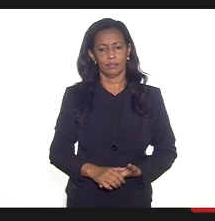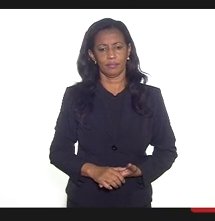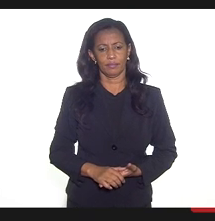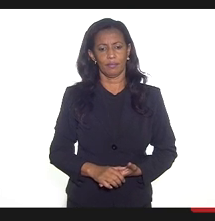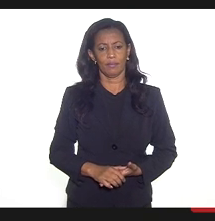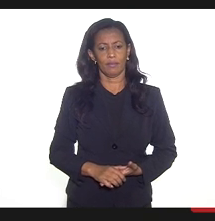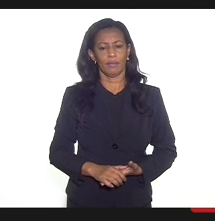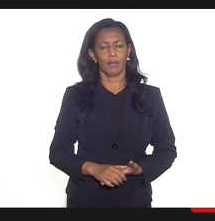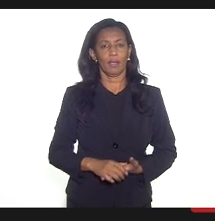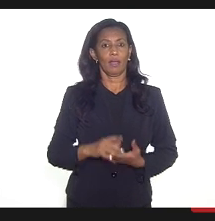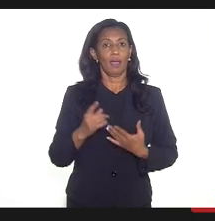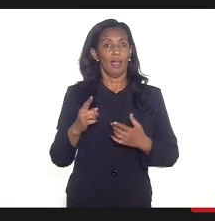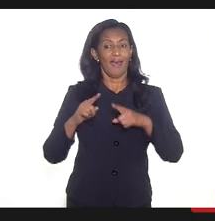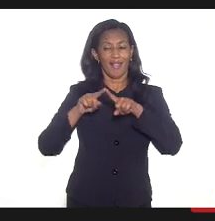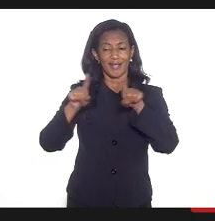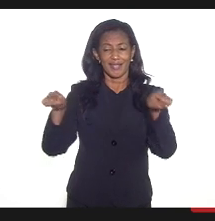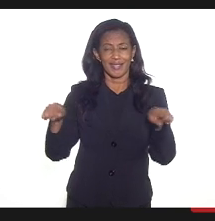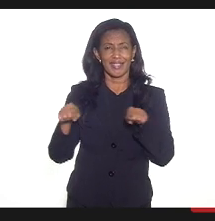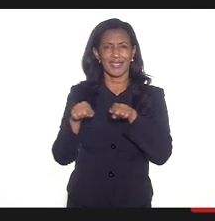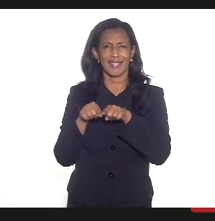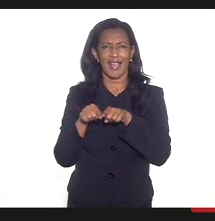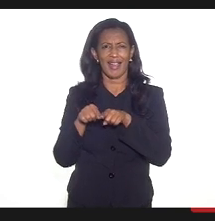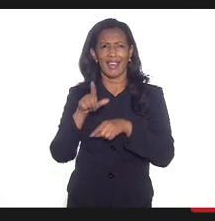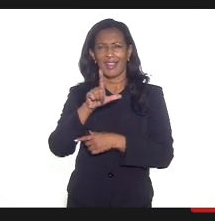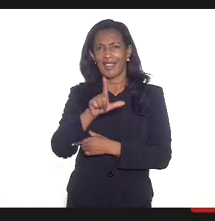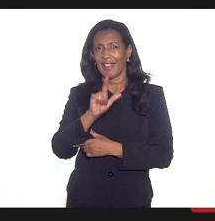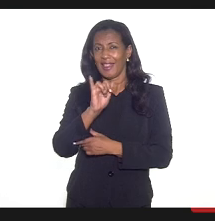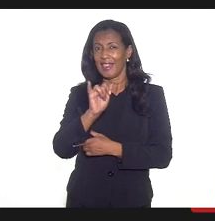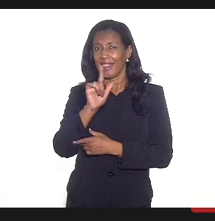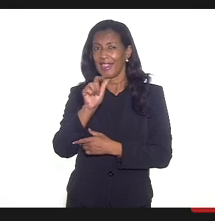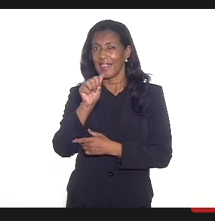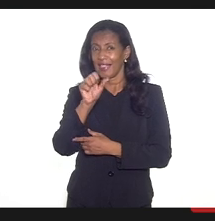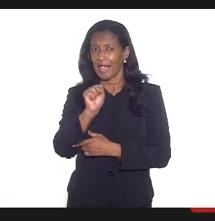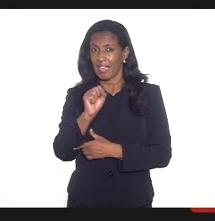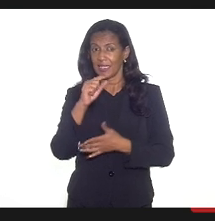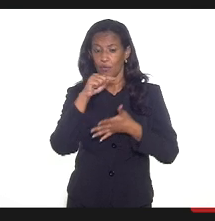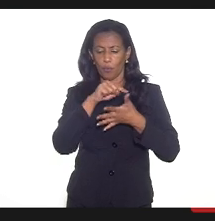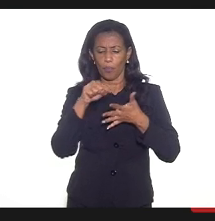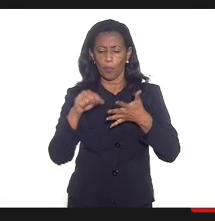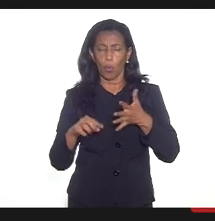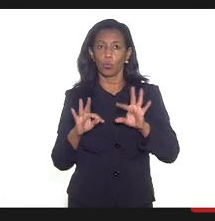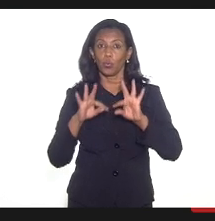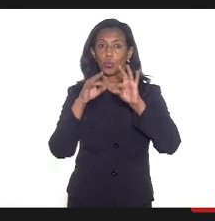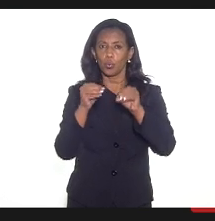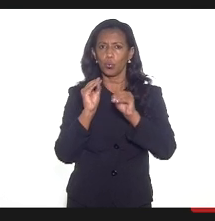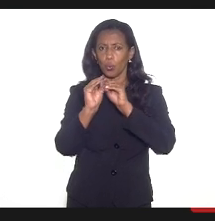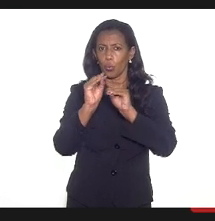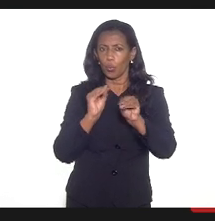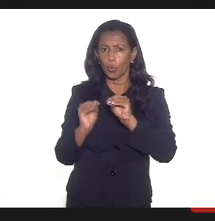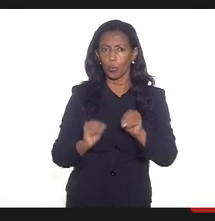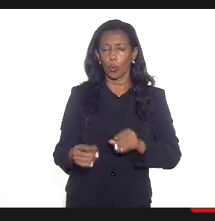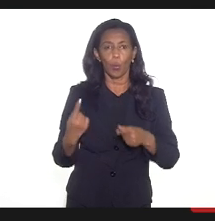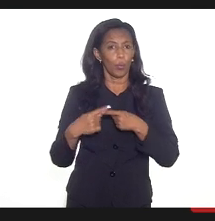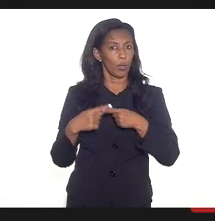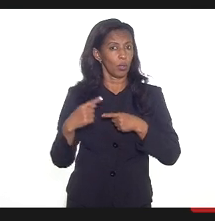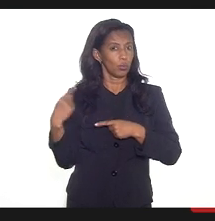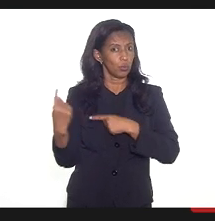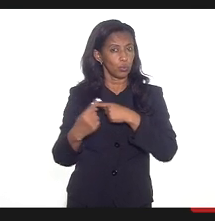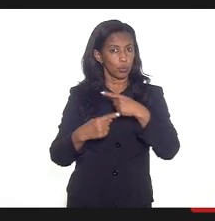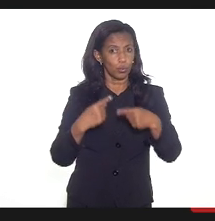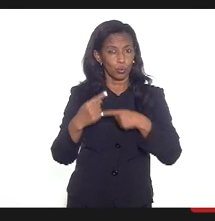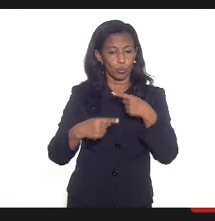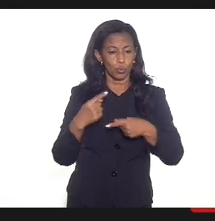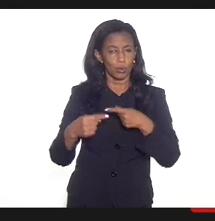a questão da sala lilás. Eu vou pontuar tudo que eu coloquei aqui, deputada, porque tudo isso perpassa